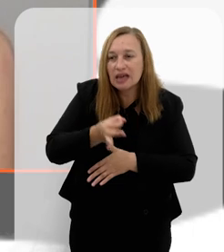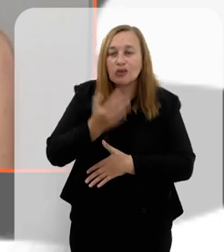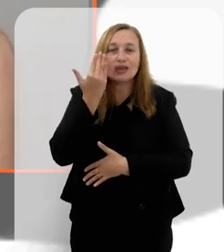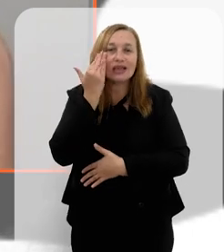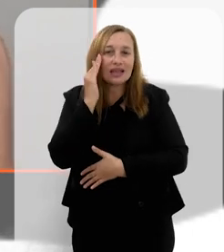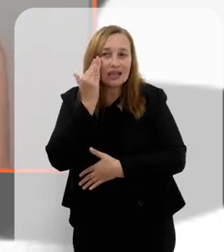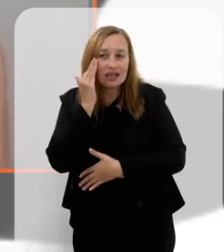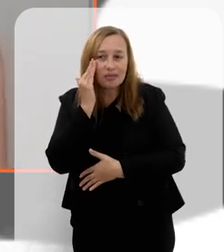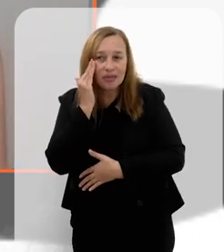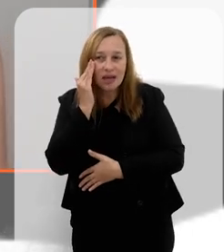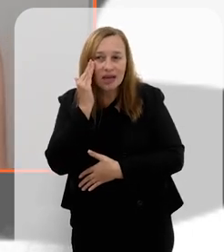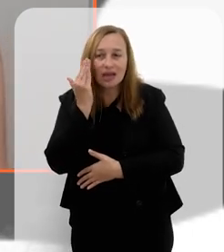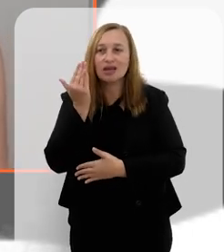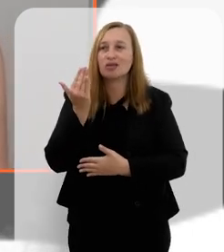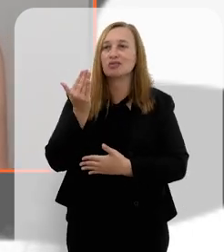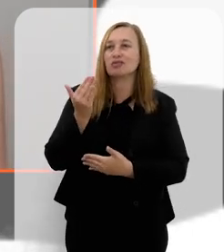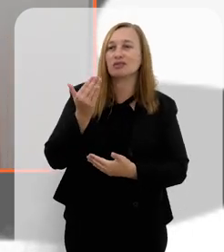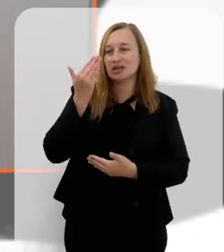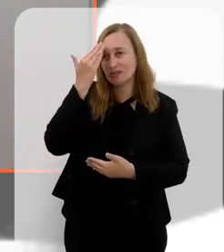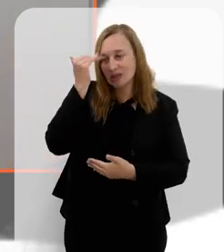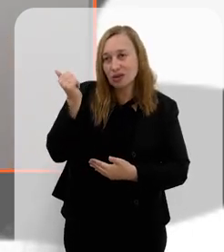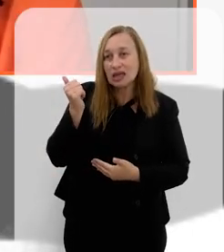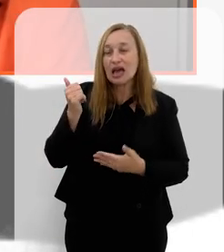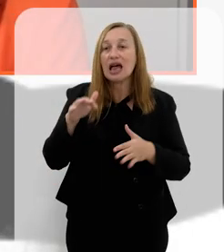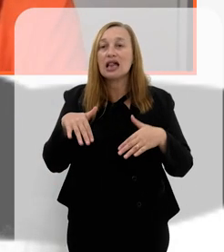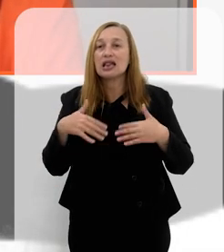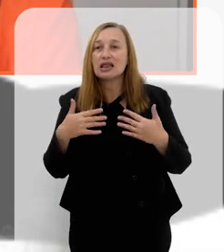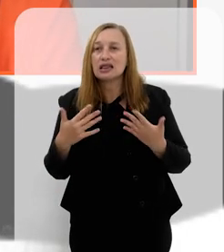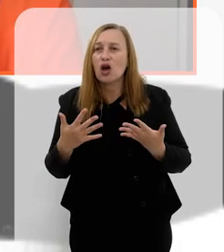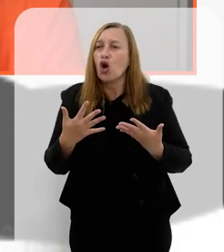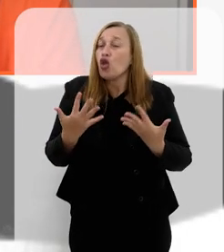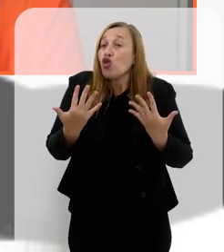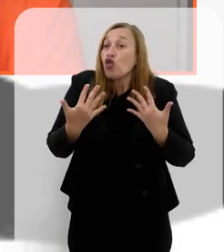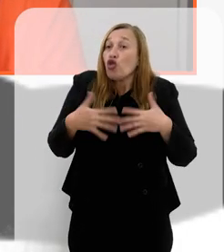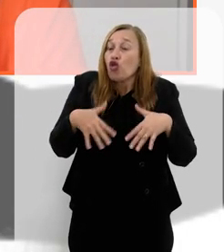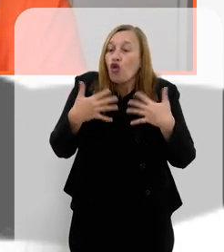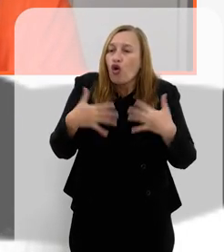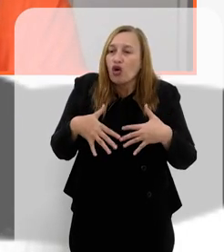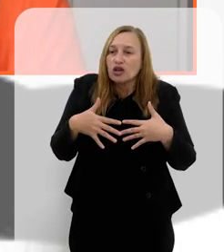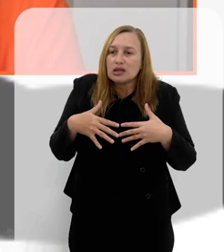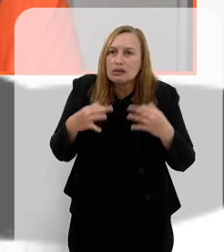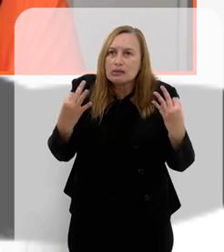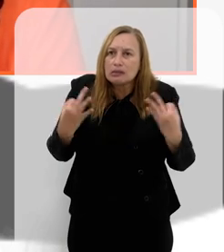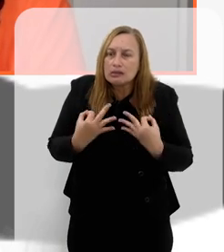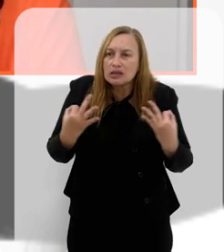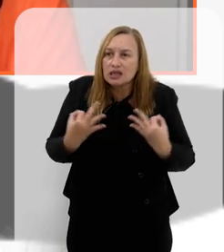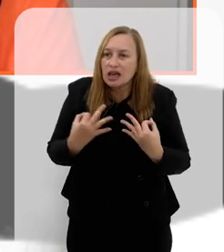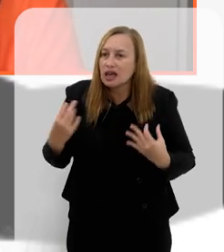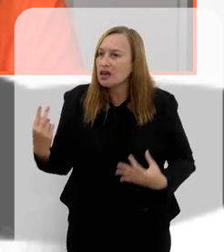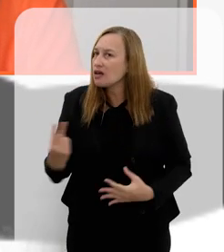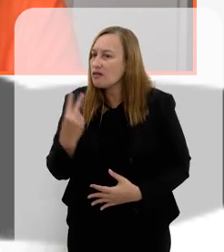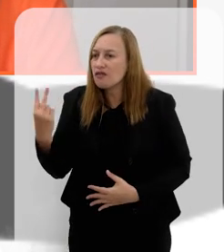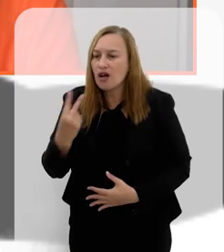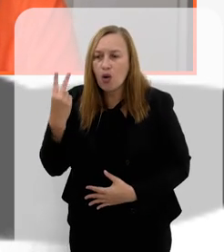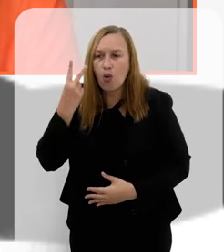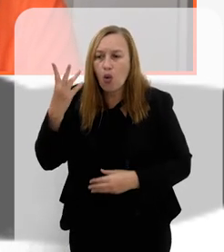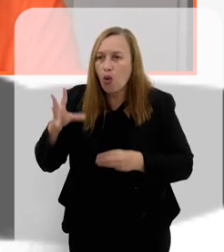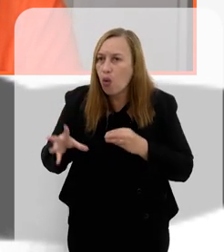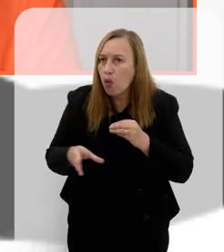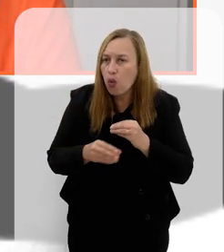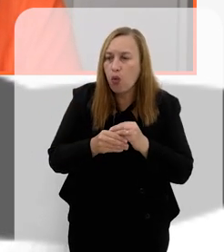ter discernimento, sabe? Então, aí o. Nossa, que valor